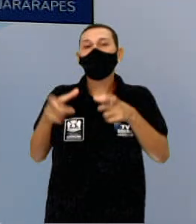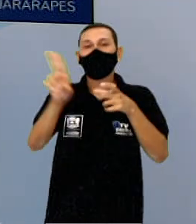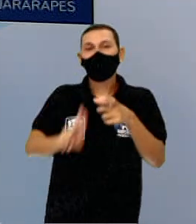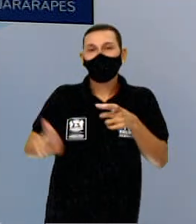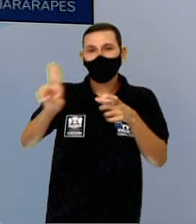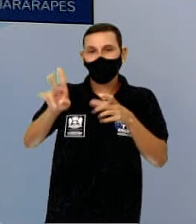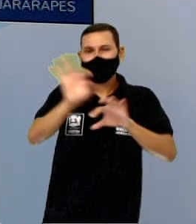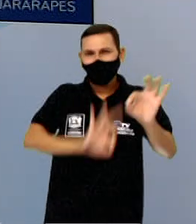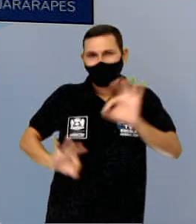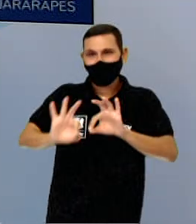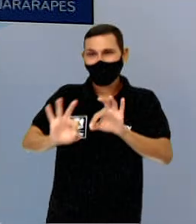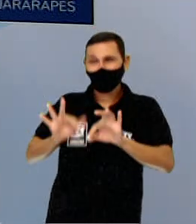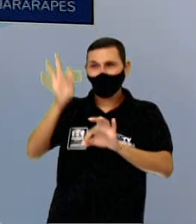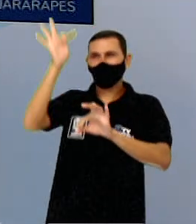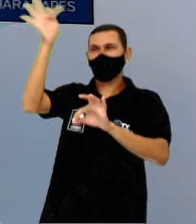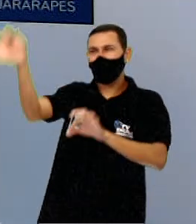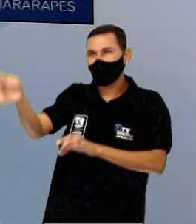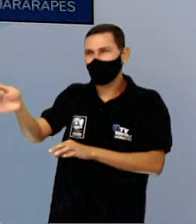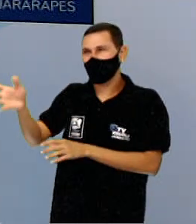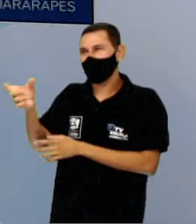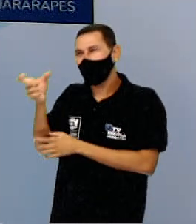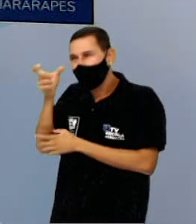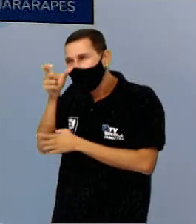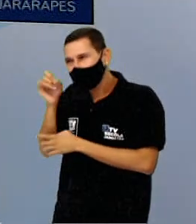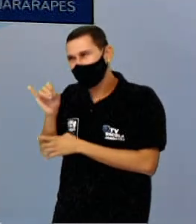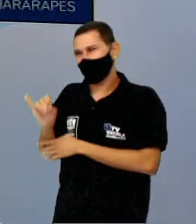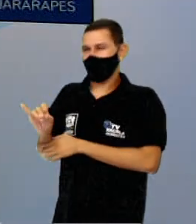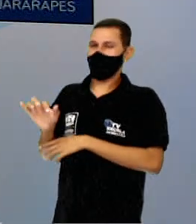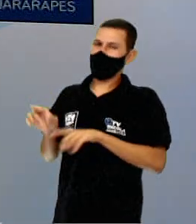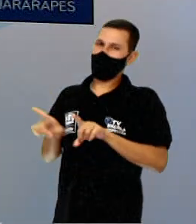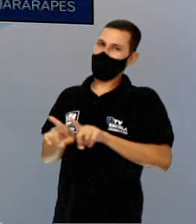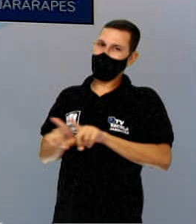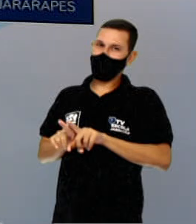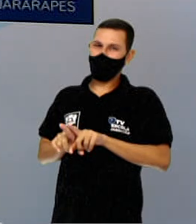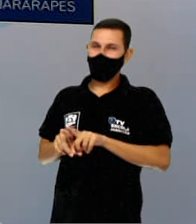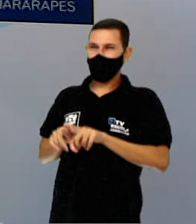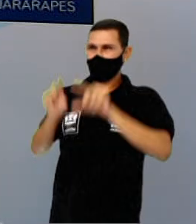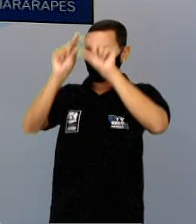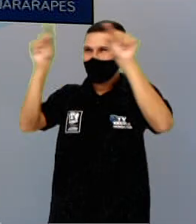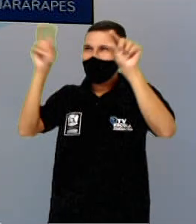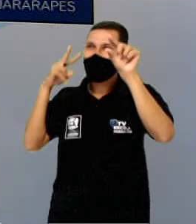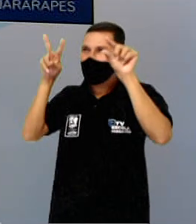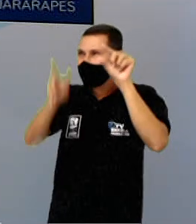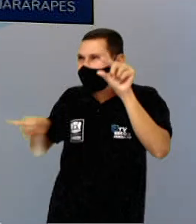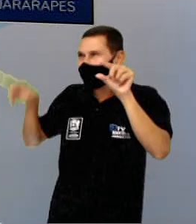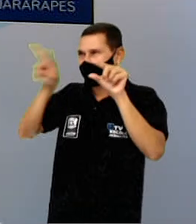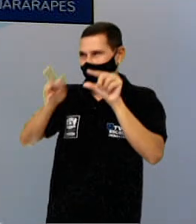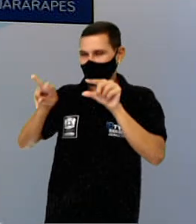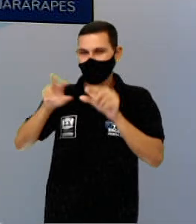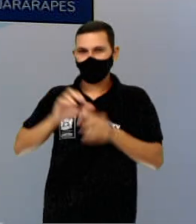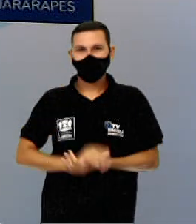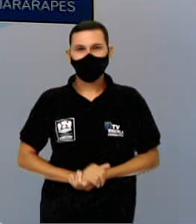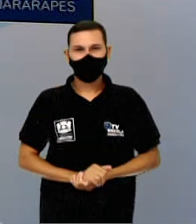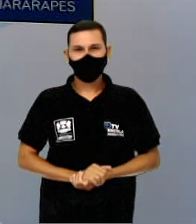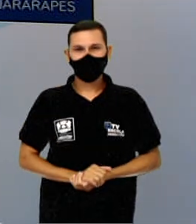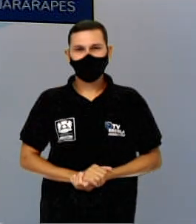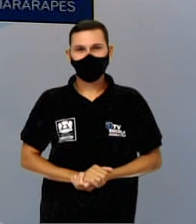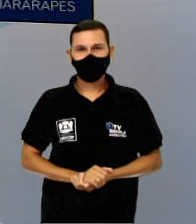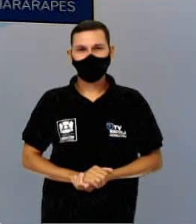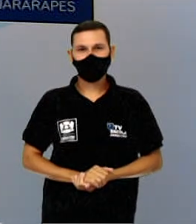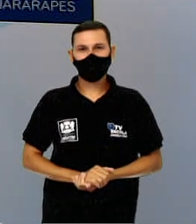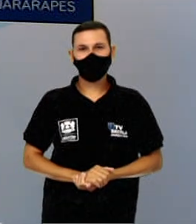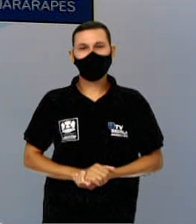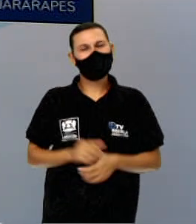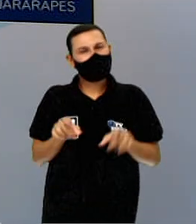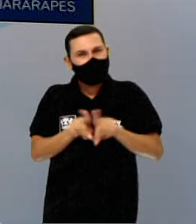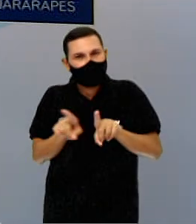planos futuros e intenções já no YouTube engineer at João is going to by a new laptop computer next Mans para